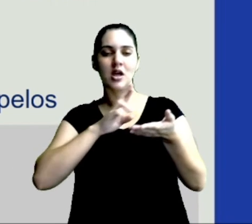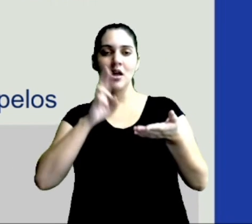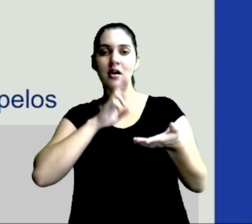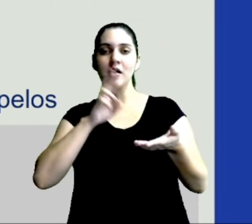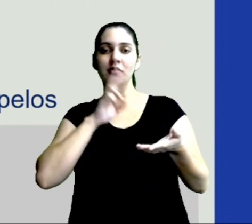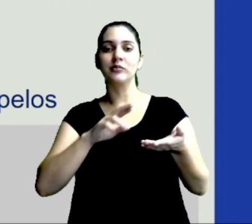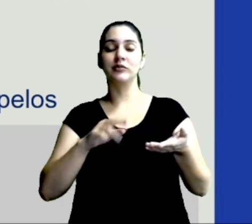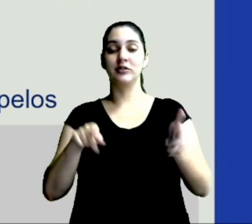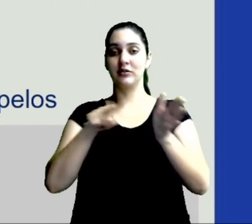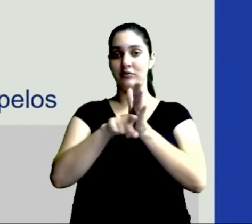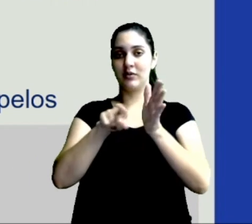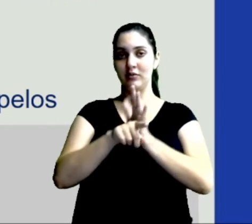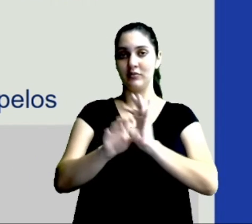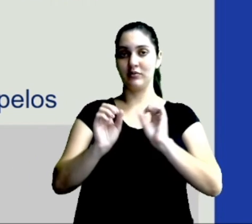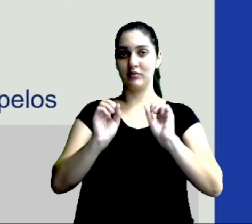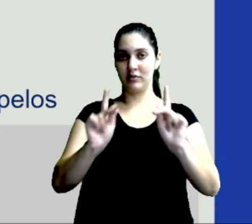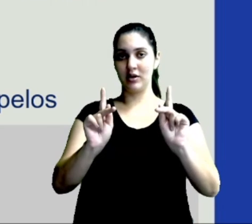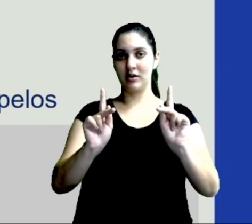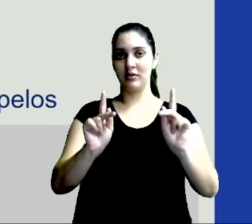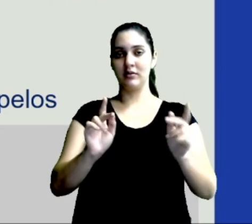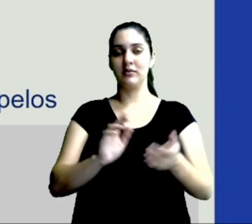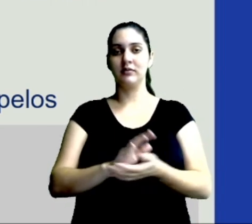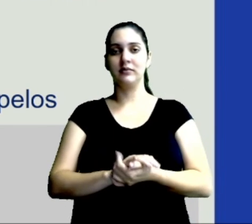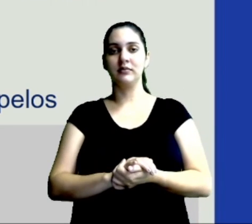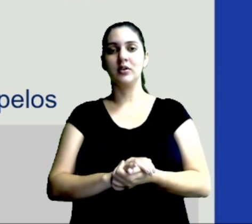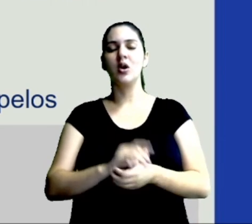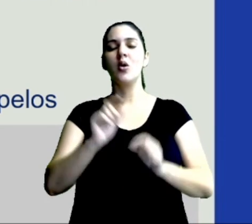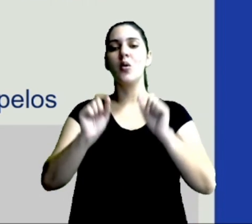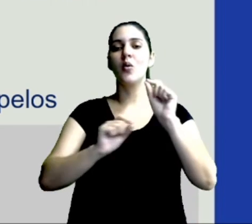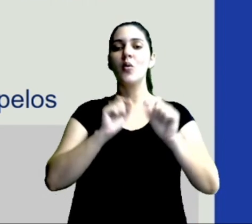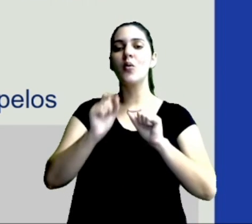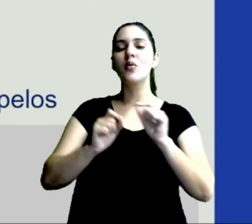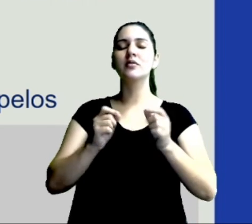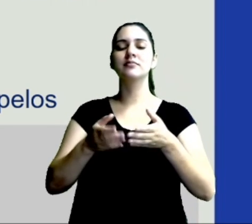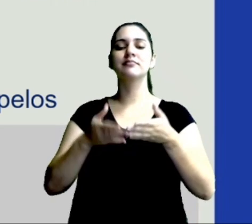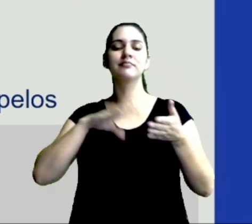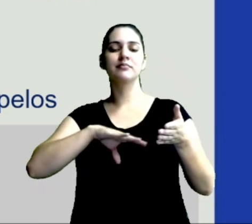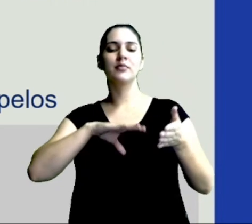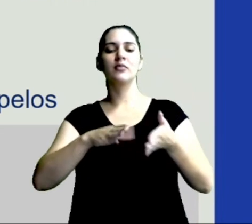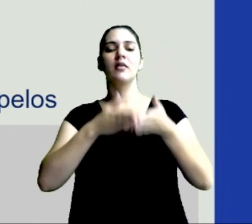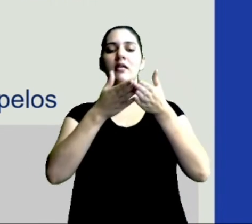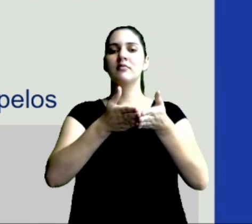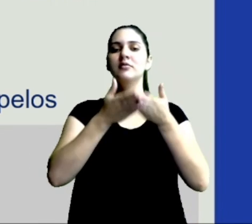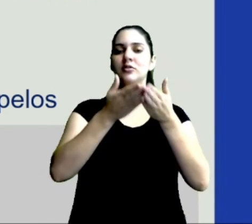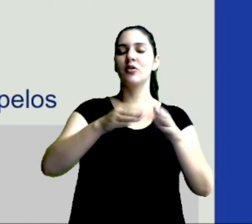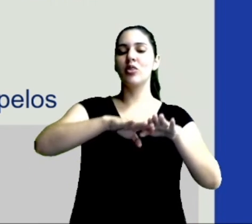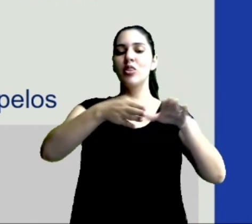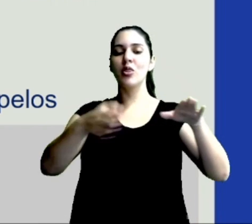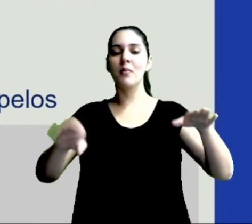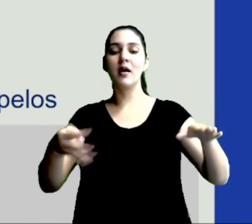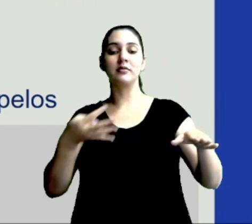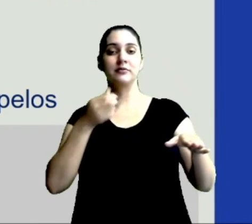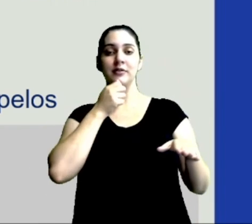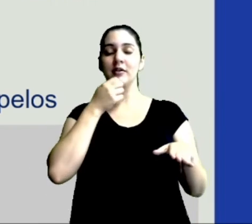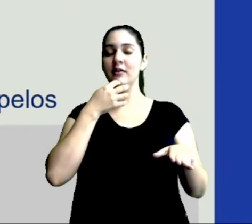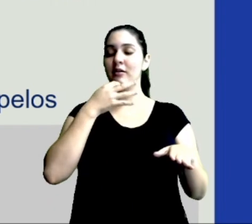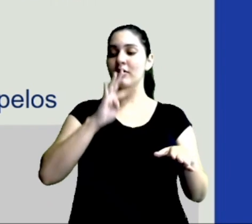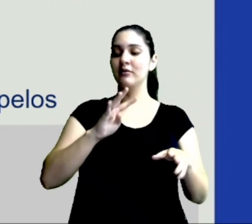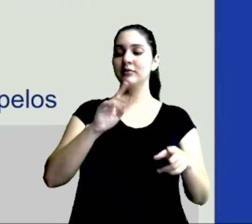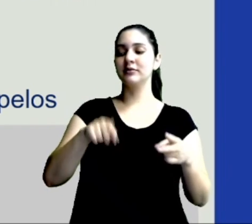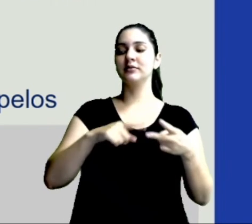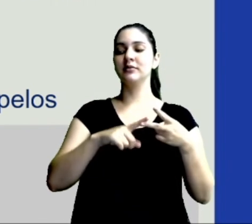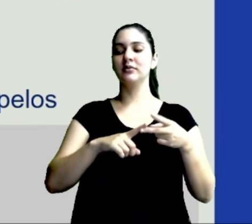essas questões. Tá bom? O que levou os portugueses a se aventurarem por mares desconhecidos, se era tão arriscado? Com relação às